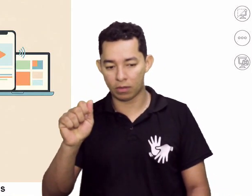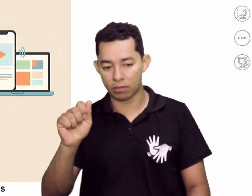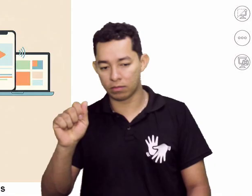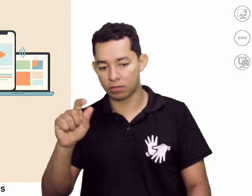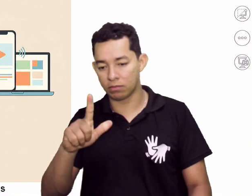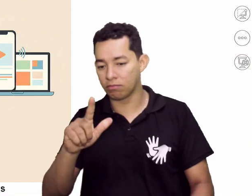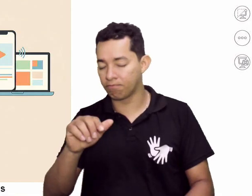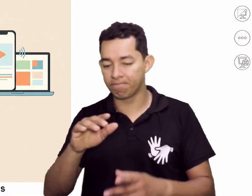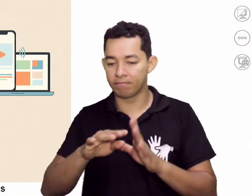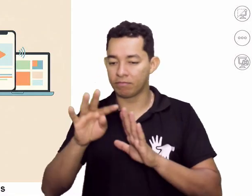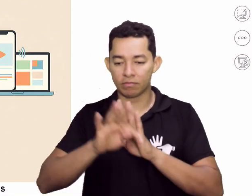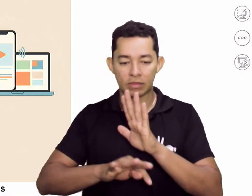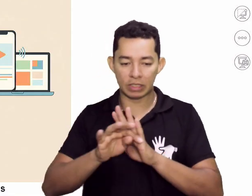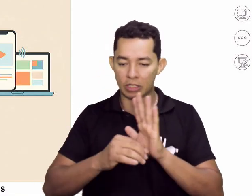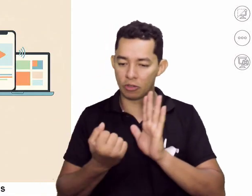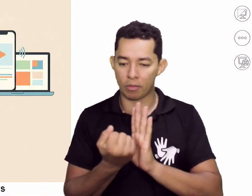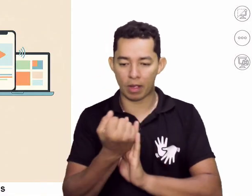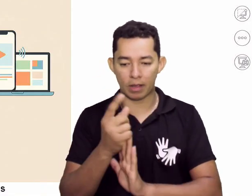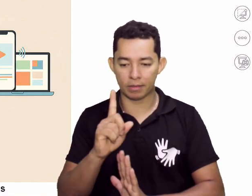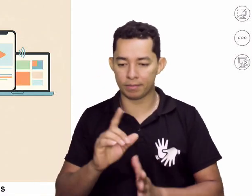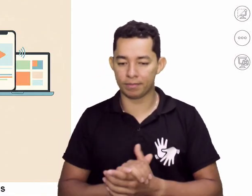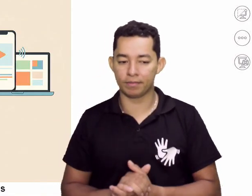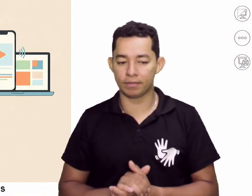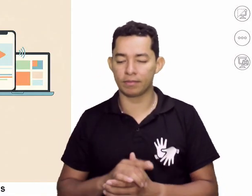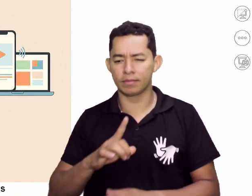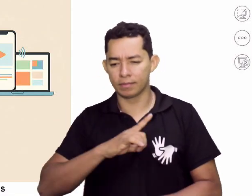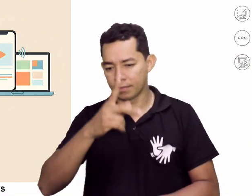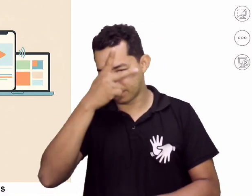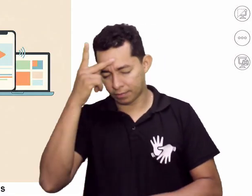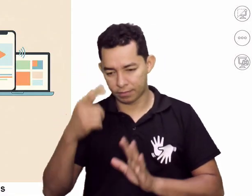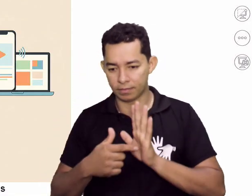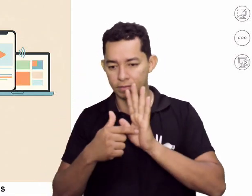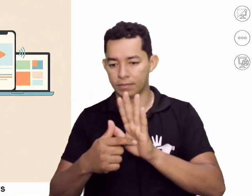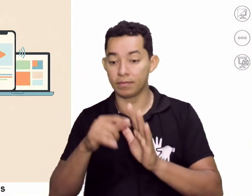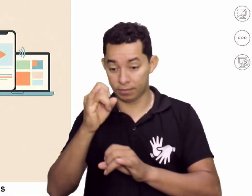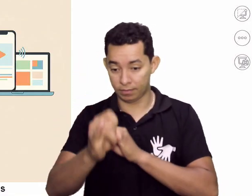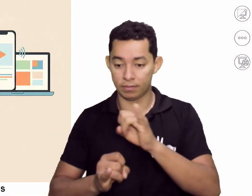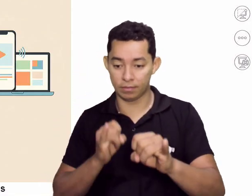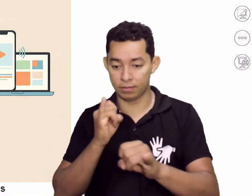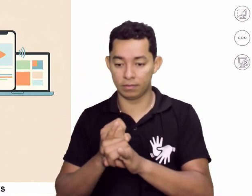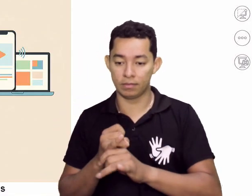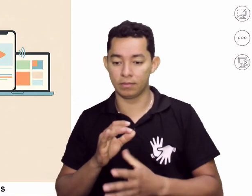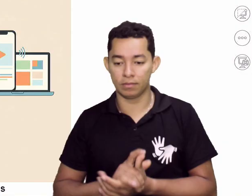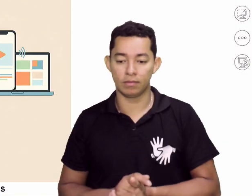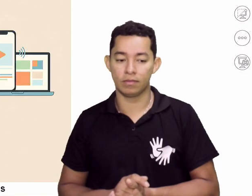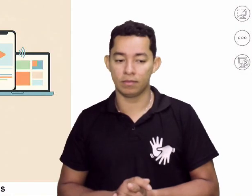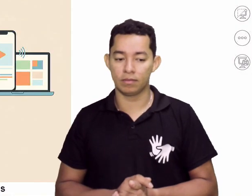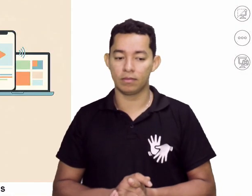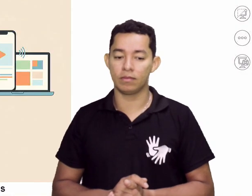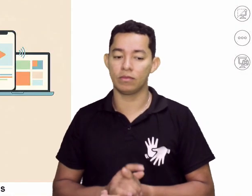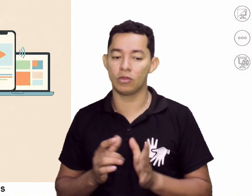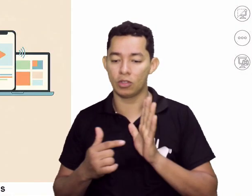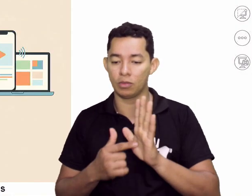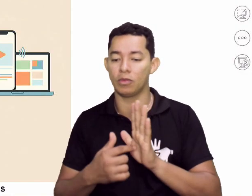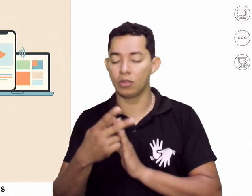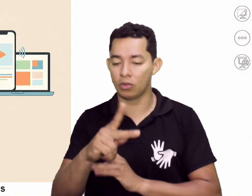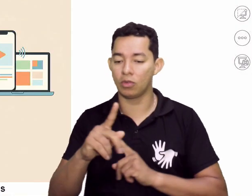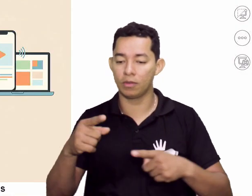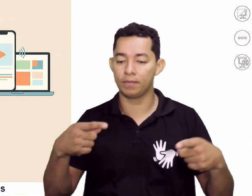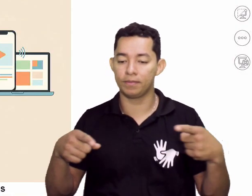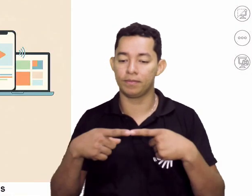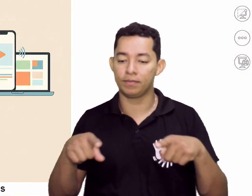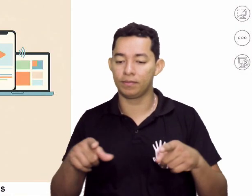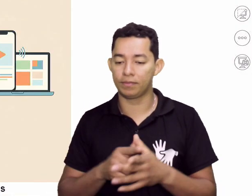marca. Não tem gente que fica se mostrando na internet? Tem gente que fica mostrando suas músicas, suas